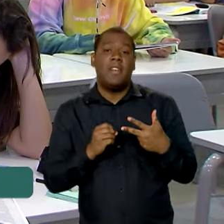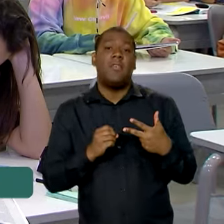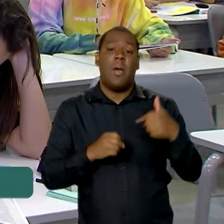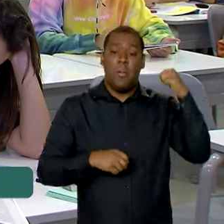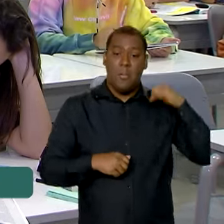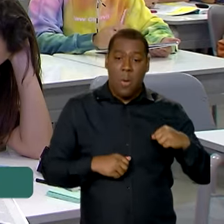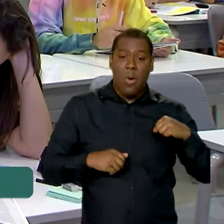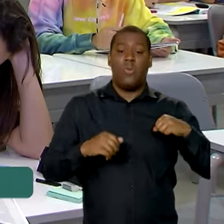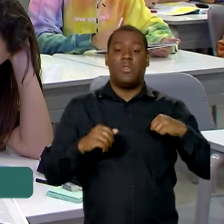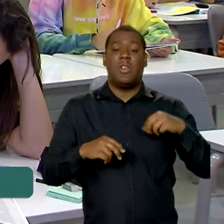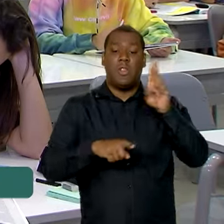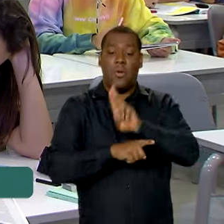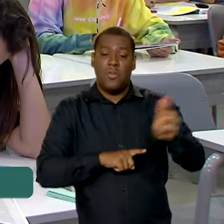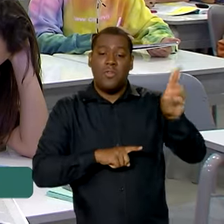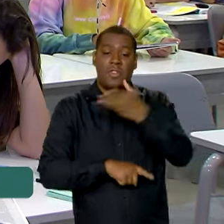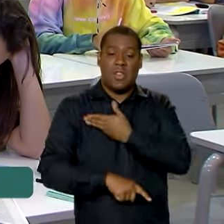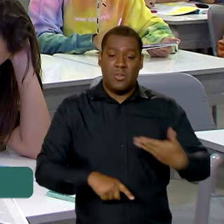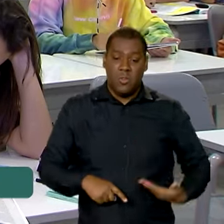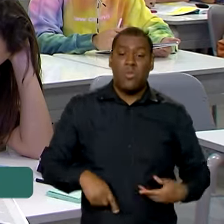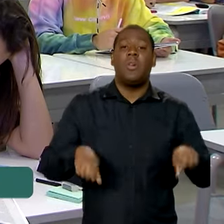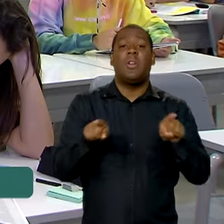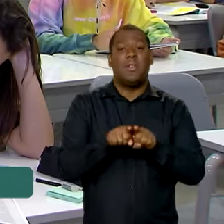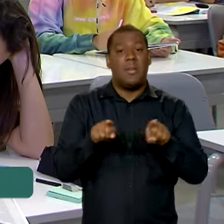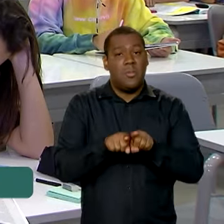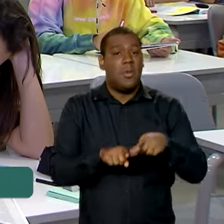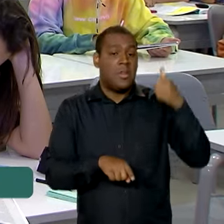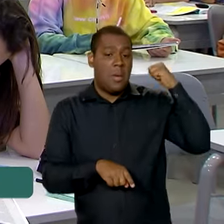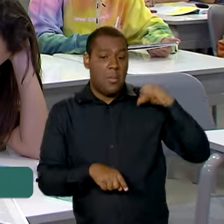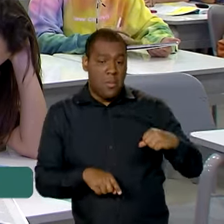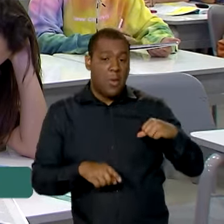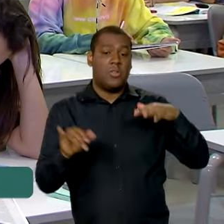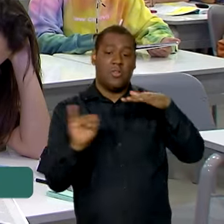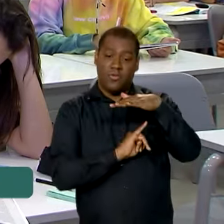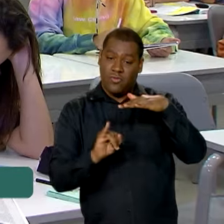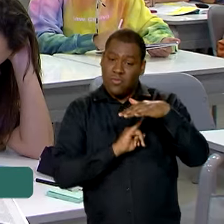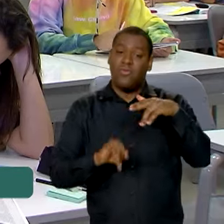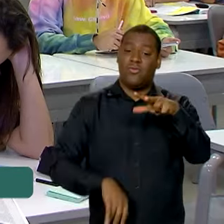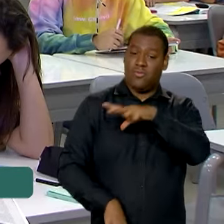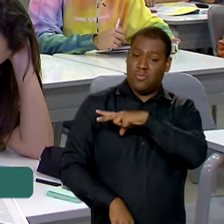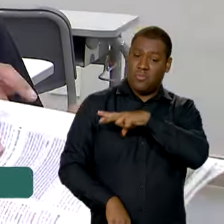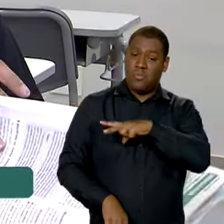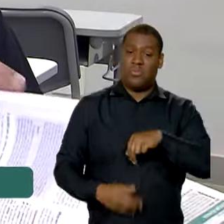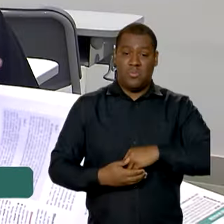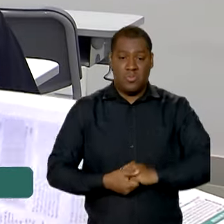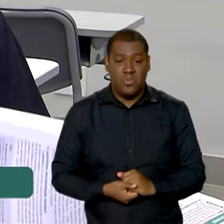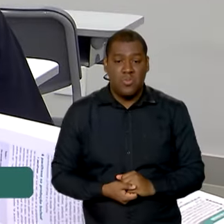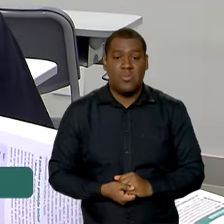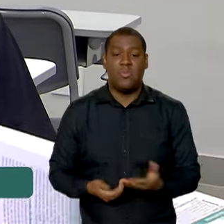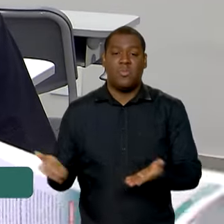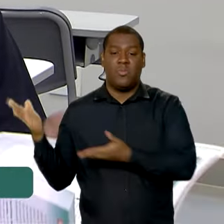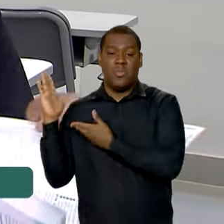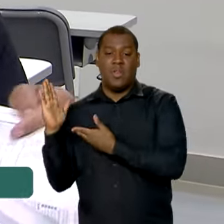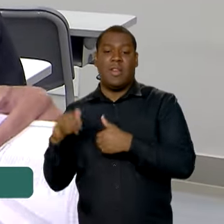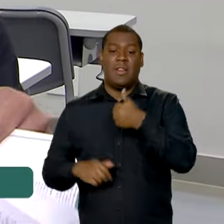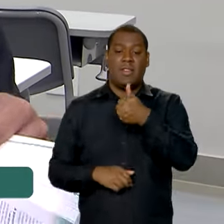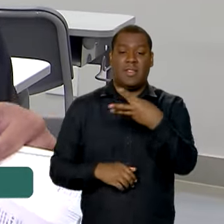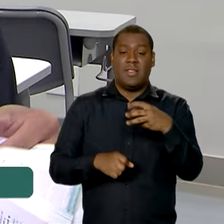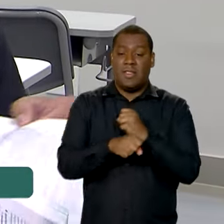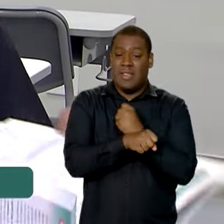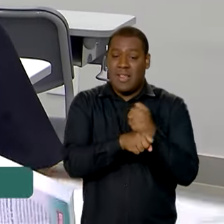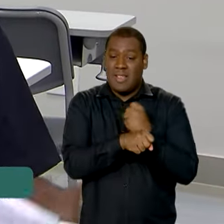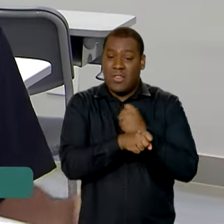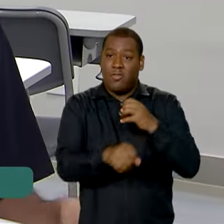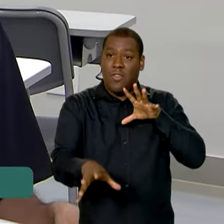públicas, quanto na distribuição de bolsas de estudo em instituições particulares. Formado há 13 anos em